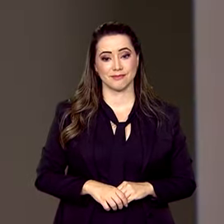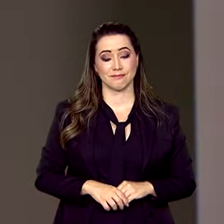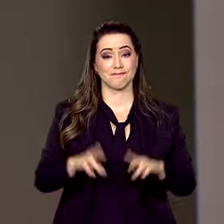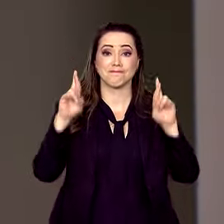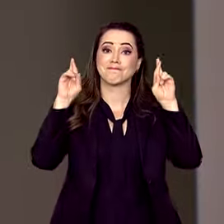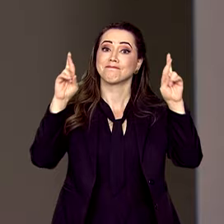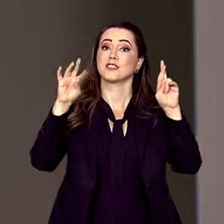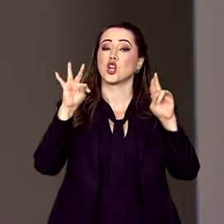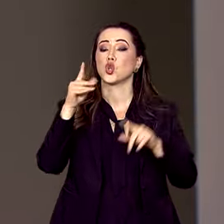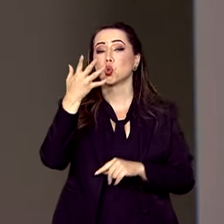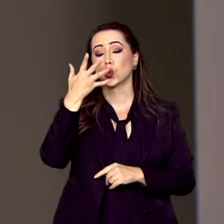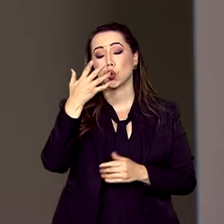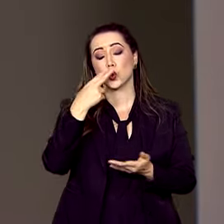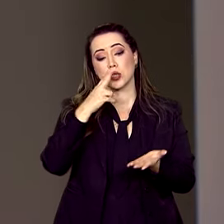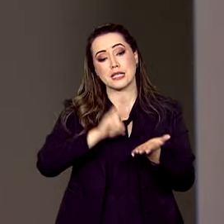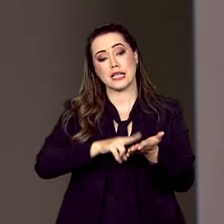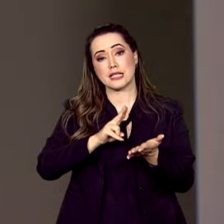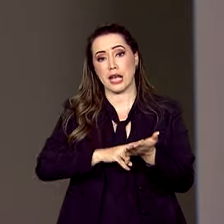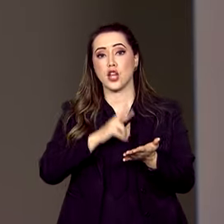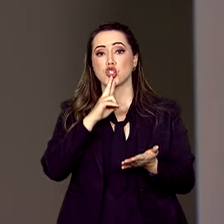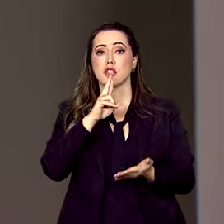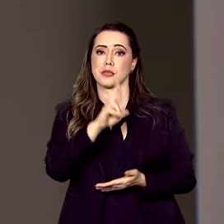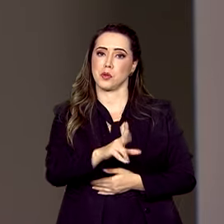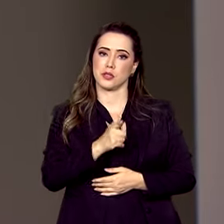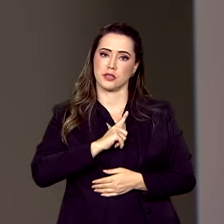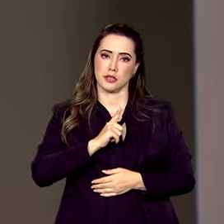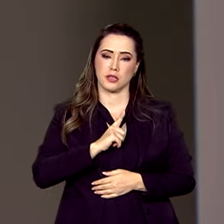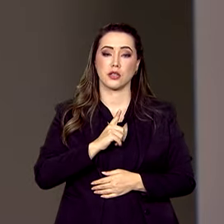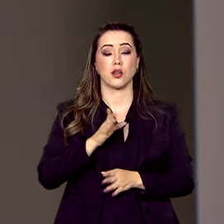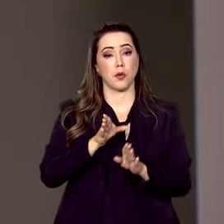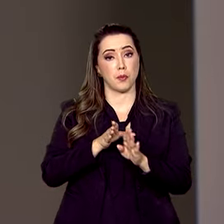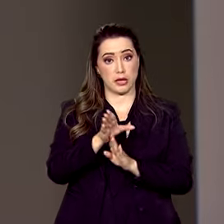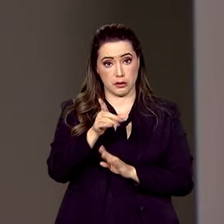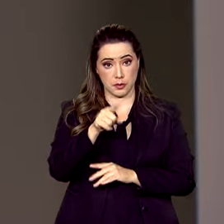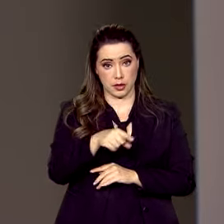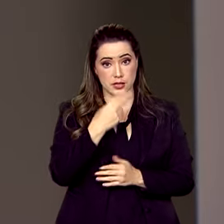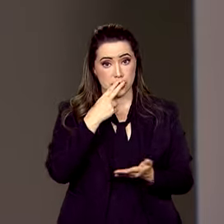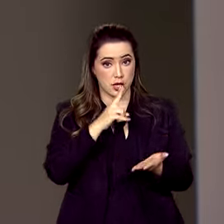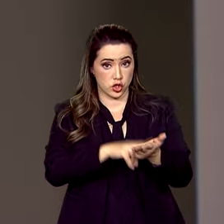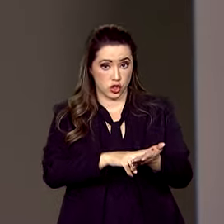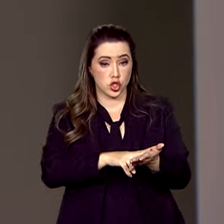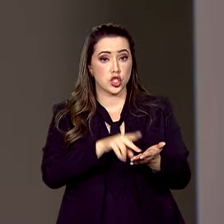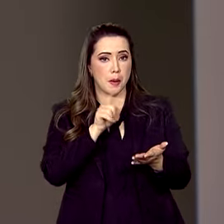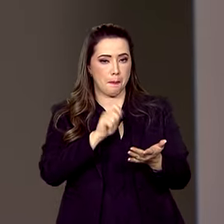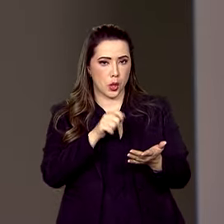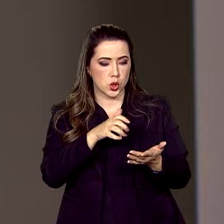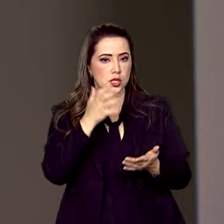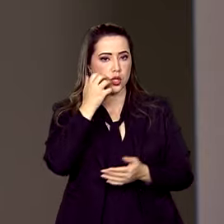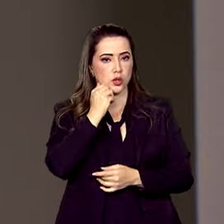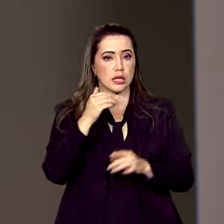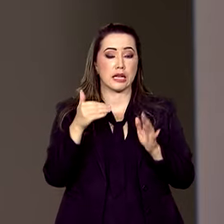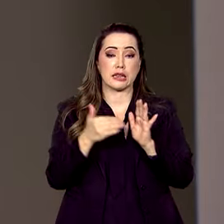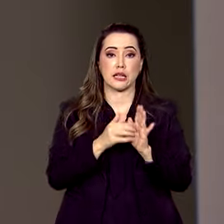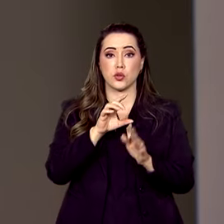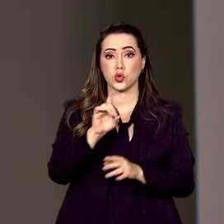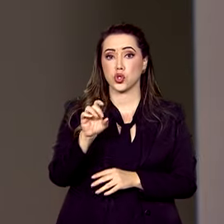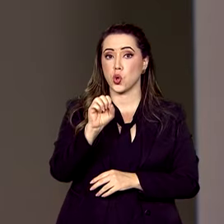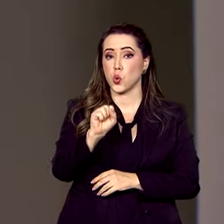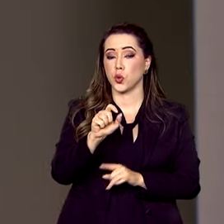Tomara que todas as cartinhas sejam atendidas. E só para reforçar, as cartinhas dos Correios podem ser adotadas até o